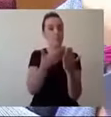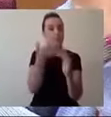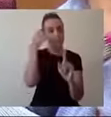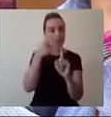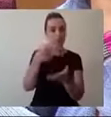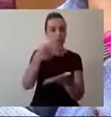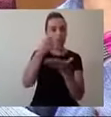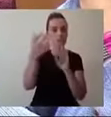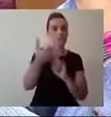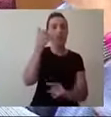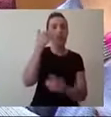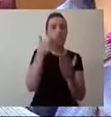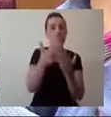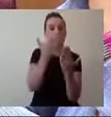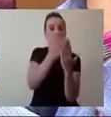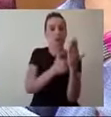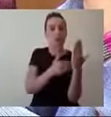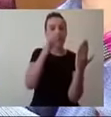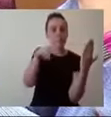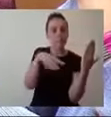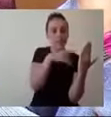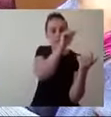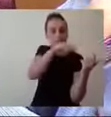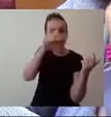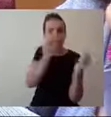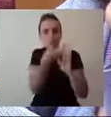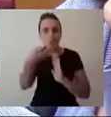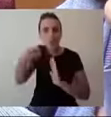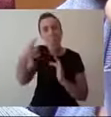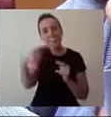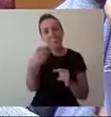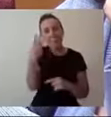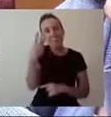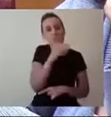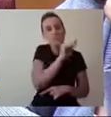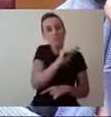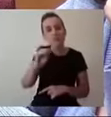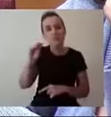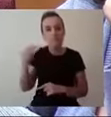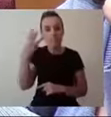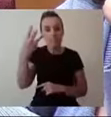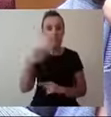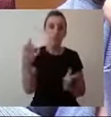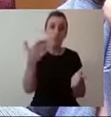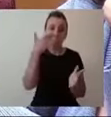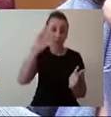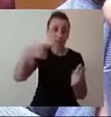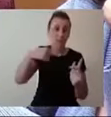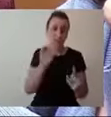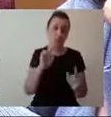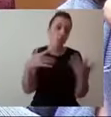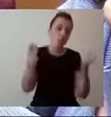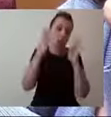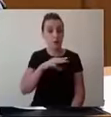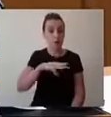critério em 3 das 9 colunas de avaliação. Acho que o Sr. Deputado não percebeu a questão, ou então não estava com atenção a ouvir-me. Muito